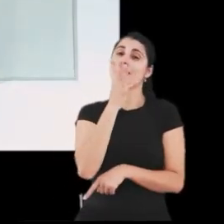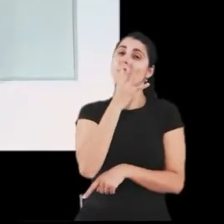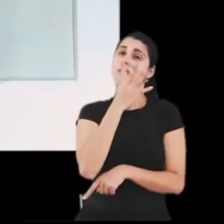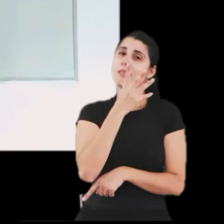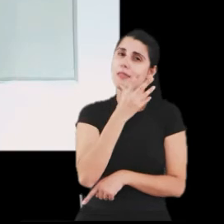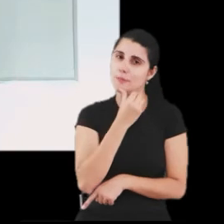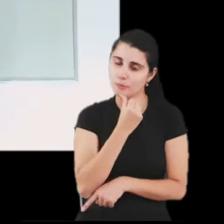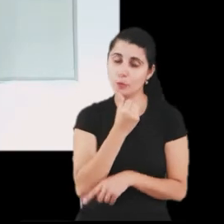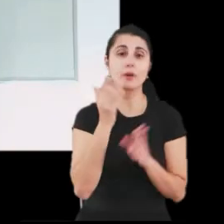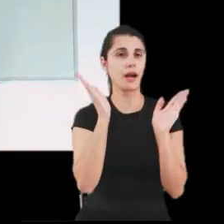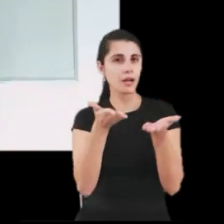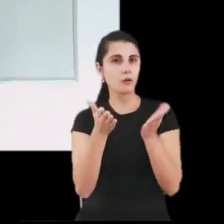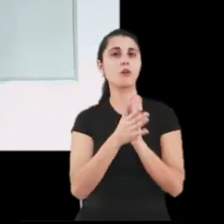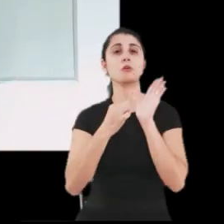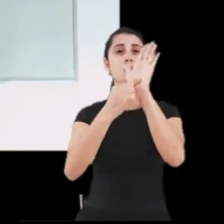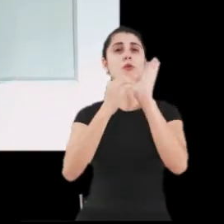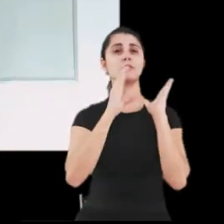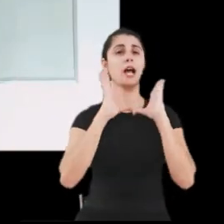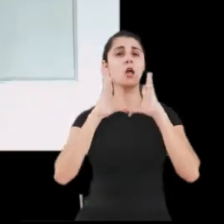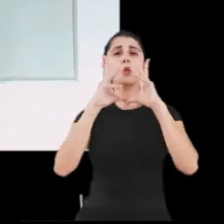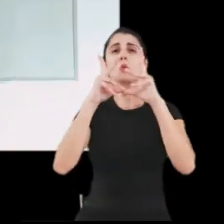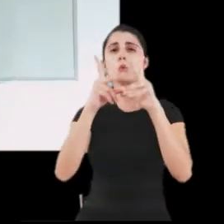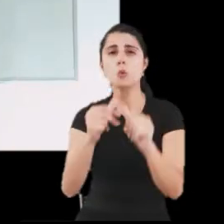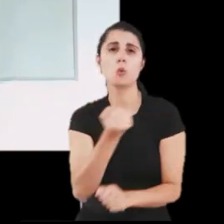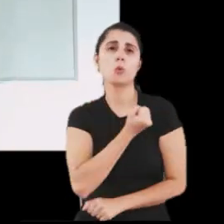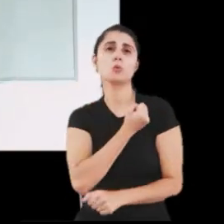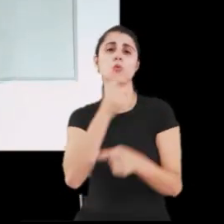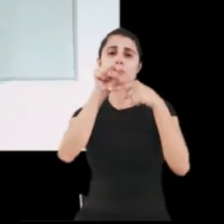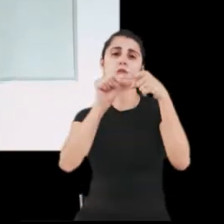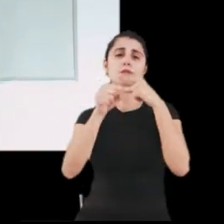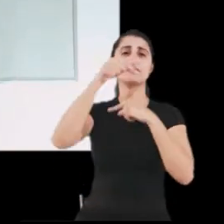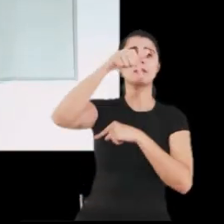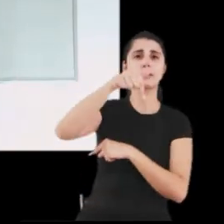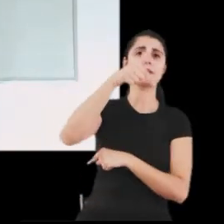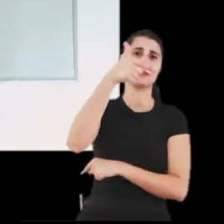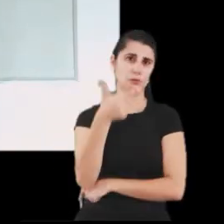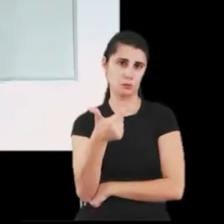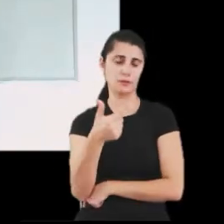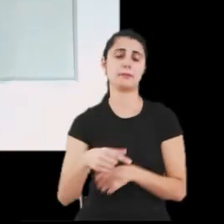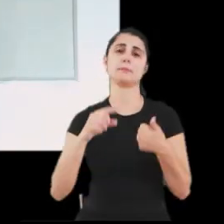mesmo com os divisores de 72. 1,